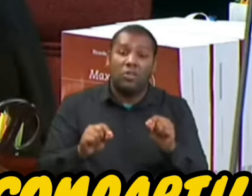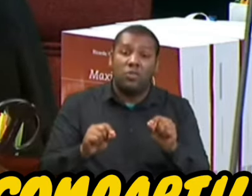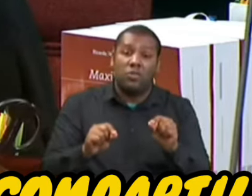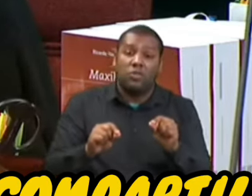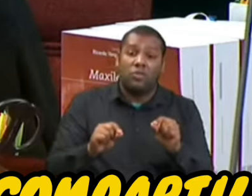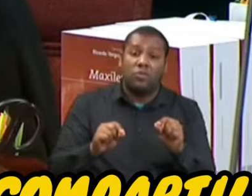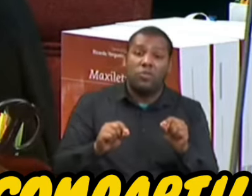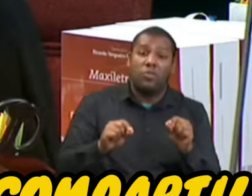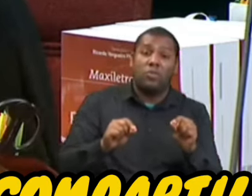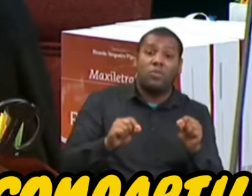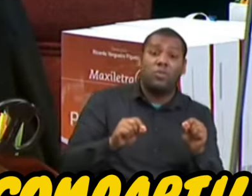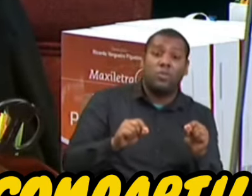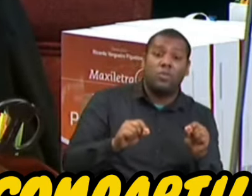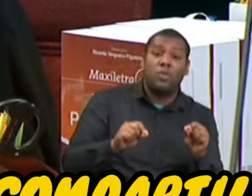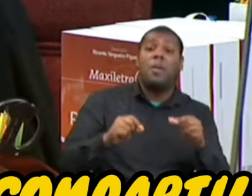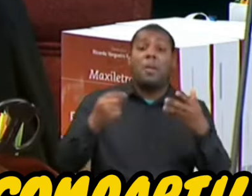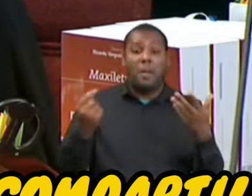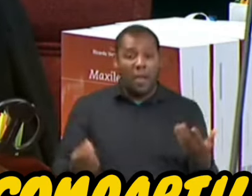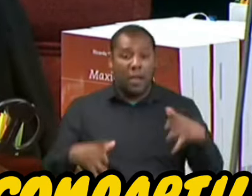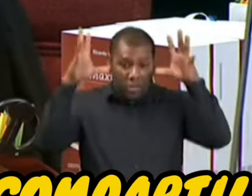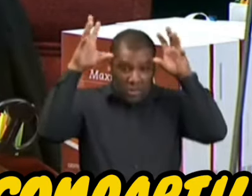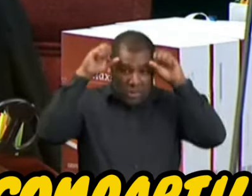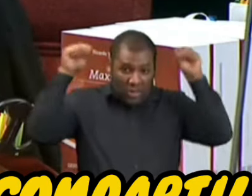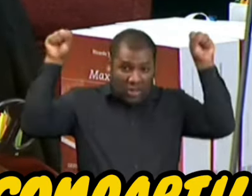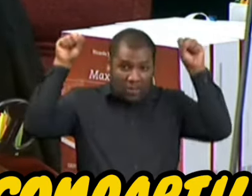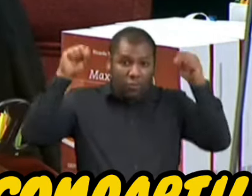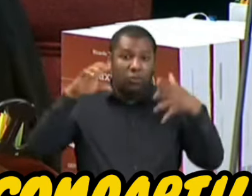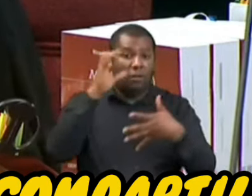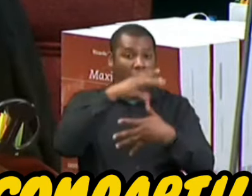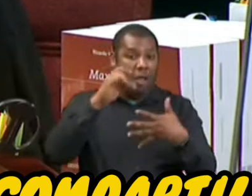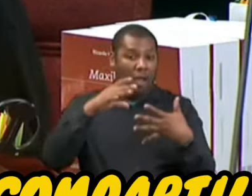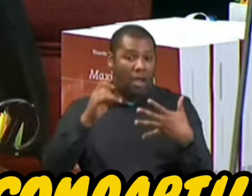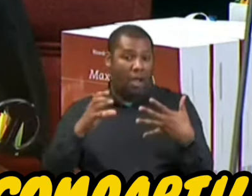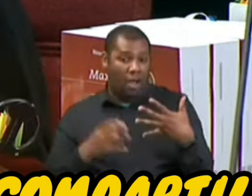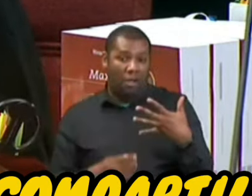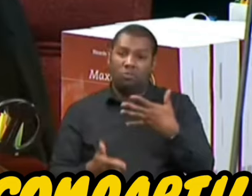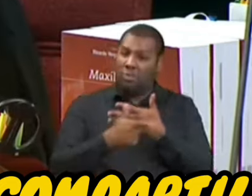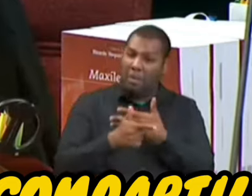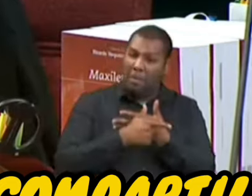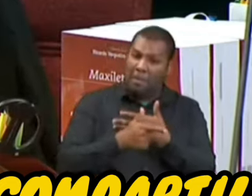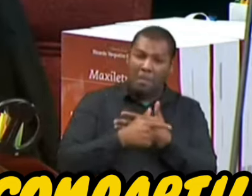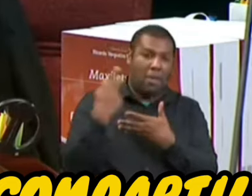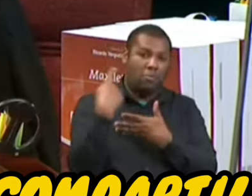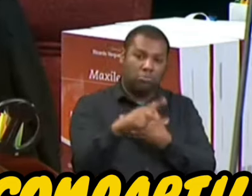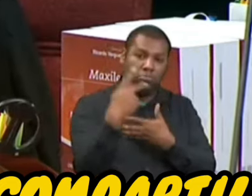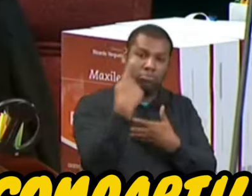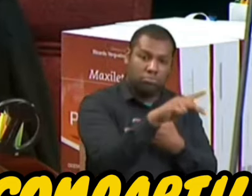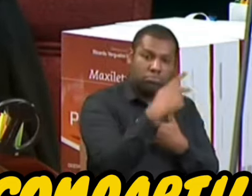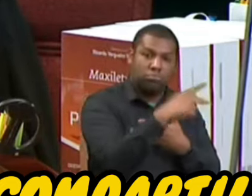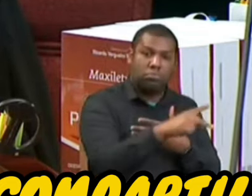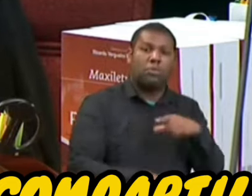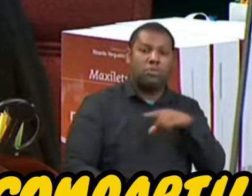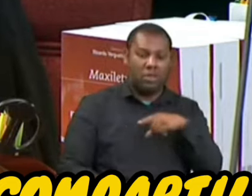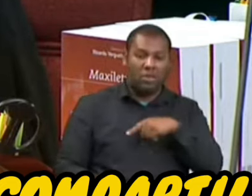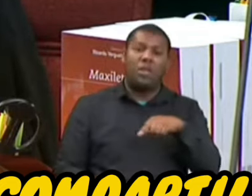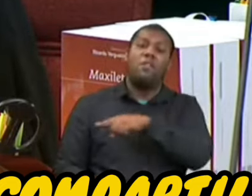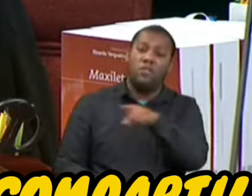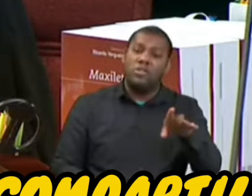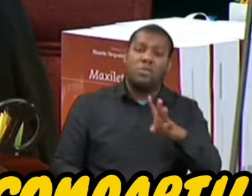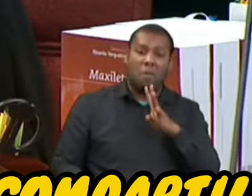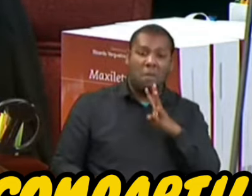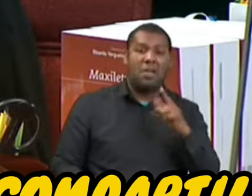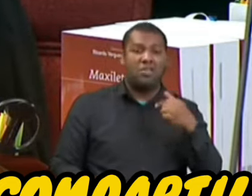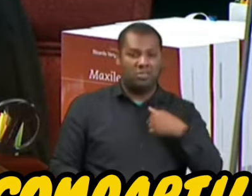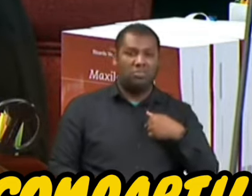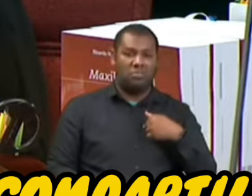institucional, na hierarquia das competências dos tribunais. Eu não me animo, Vossa Excelência já me conhece bem para saber que eu